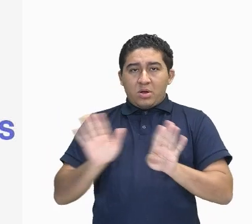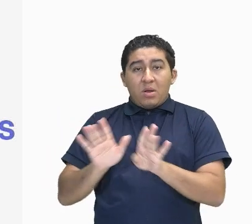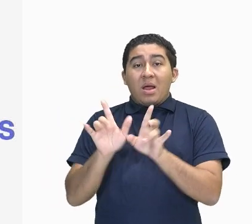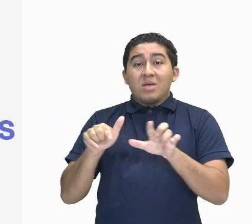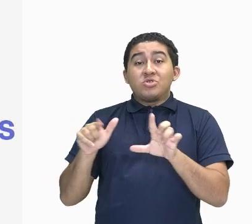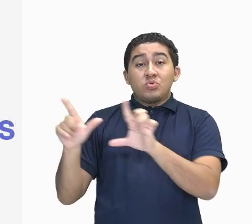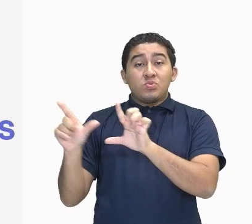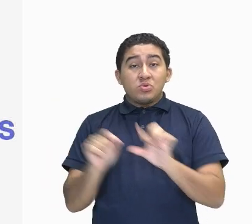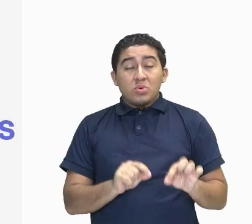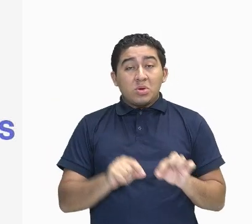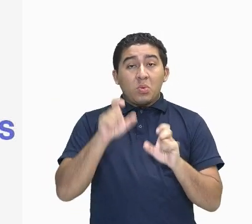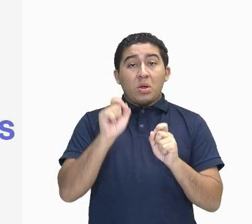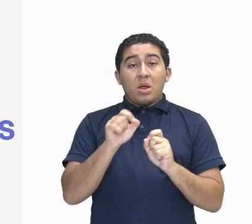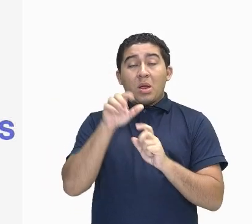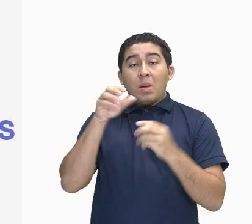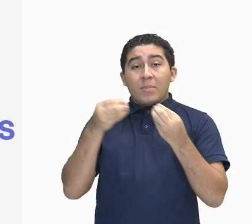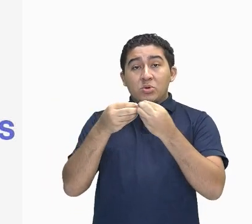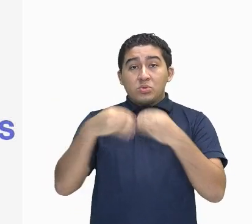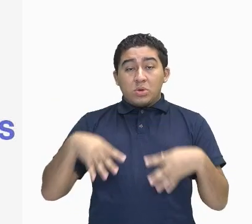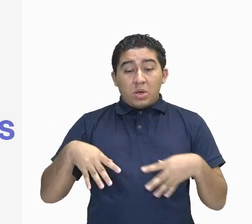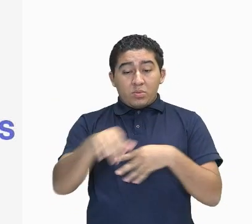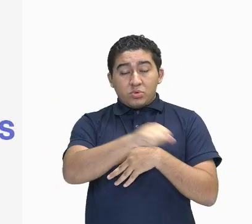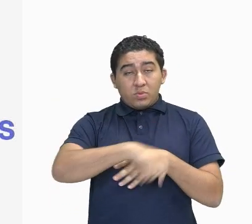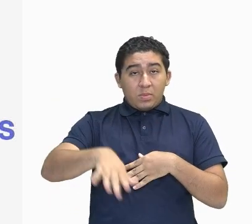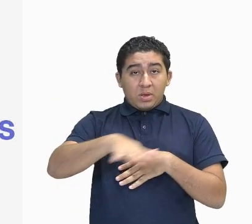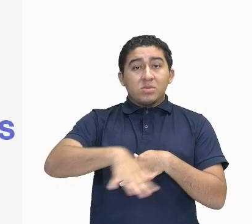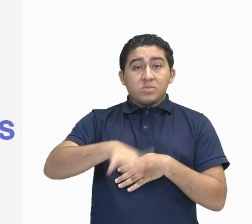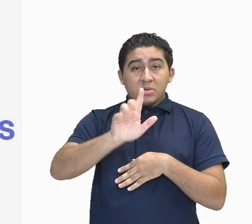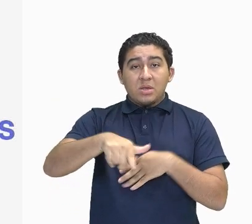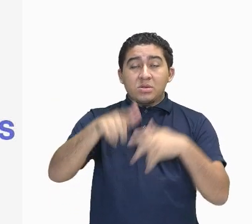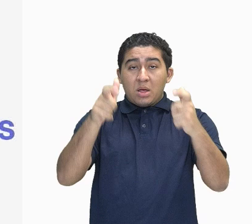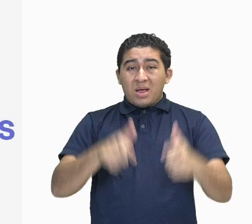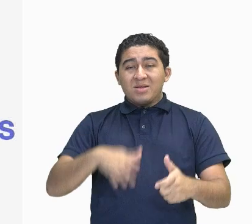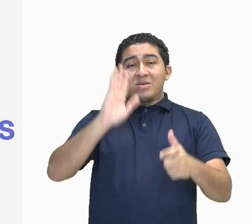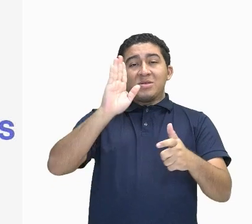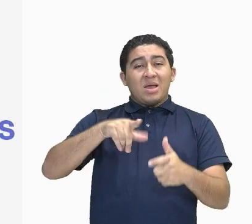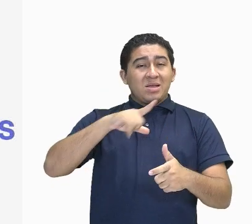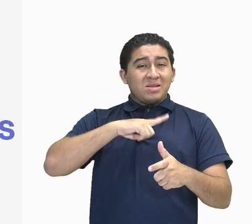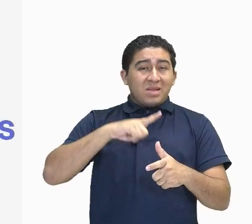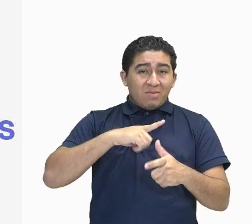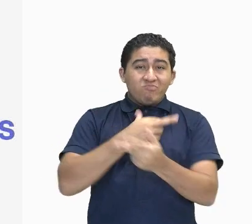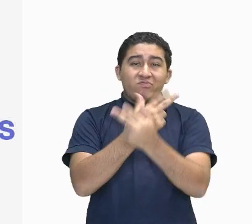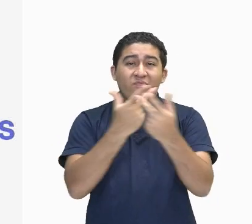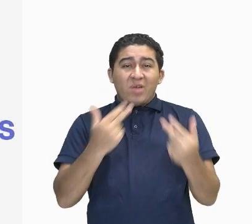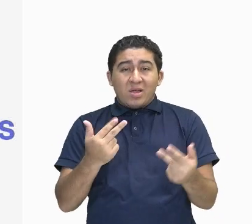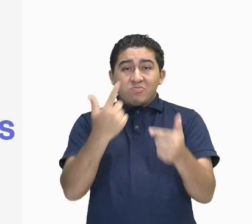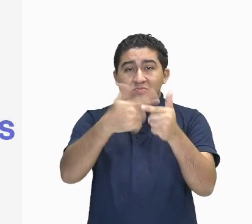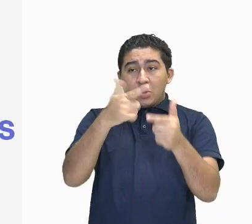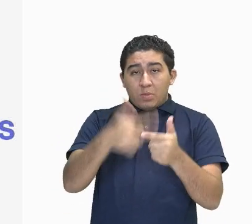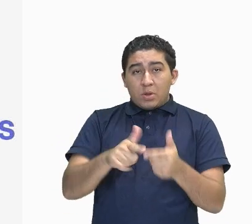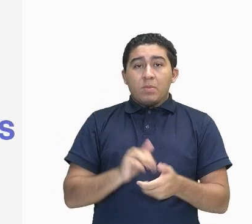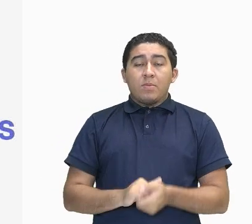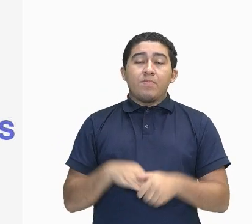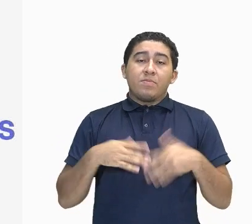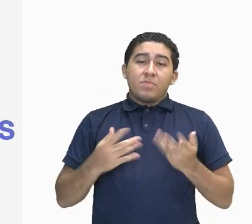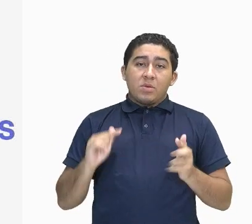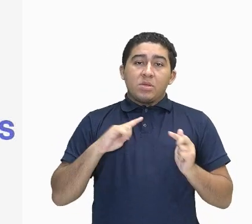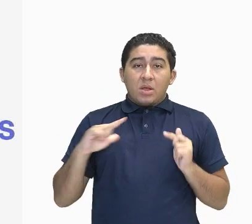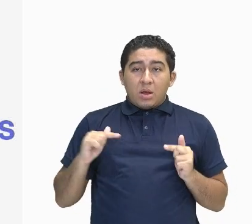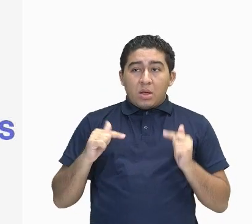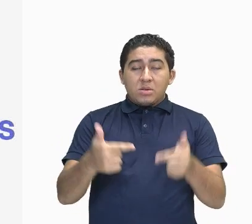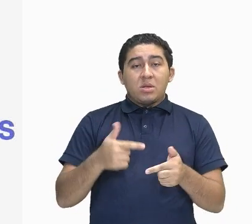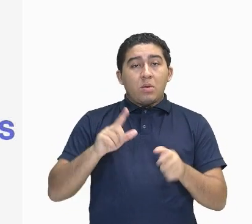o impacto ambiental naquela área que já foi tão impactada, tá? Então, realizar atividade de